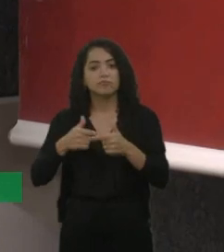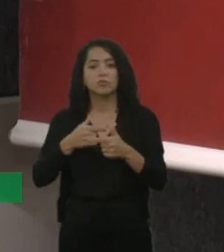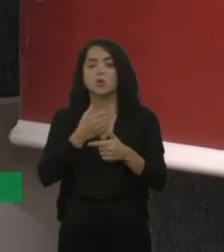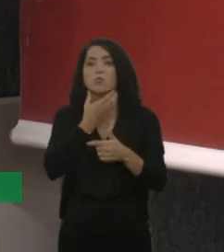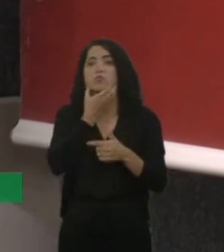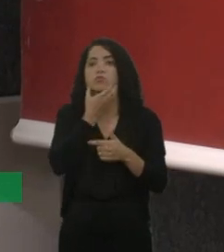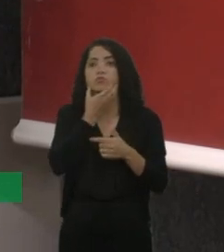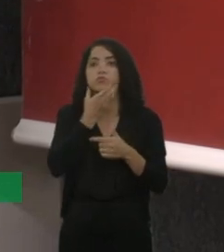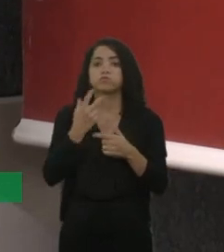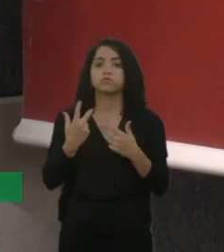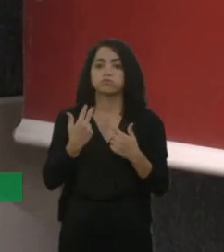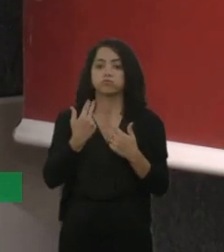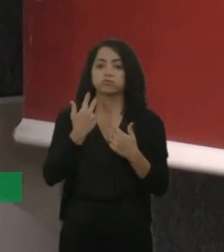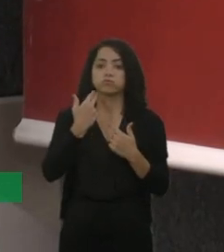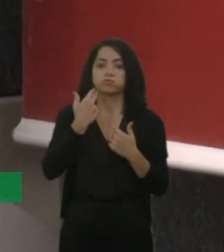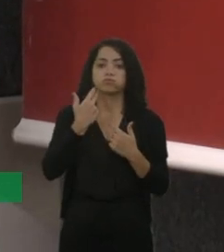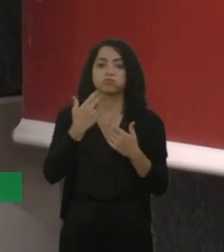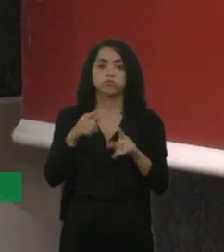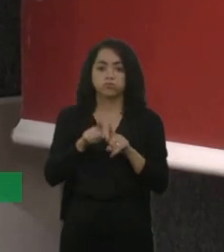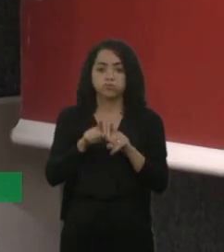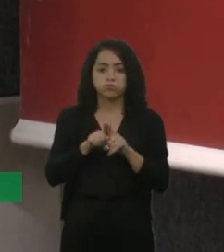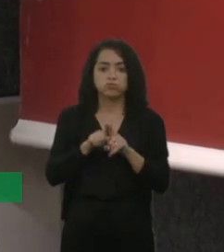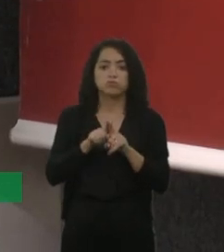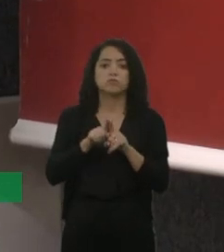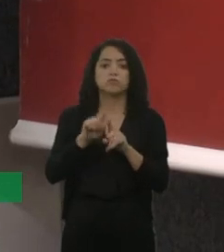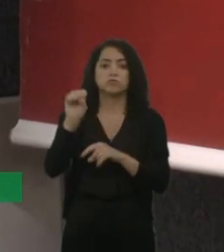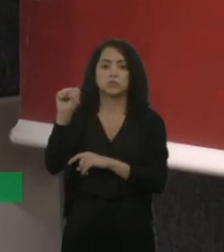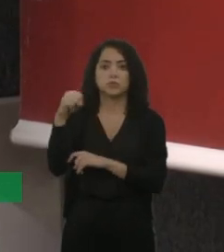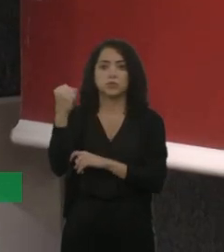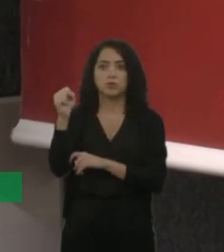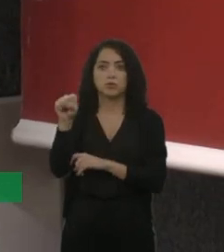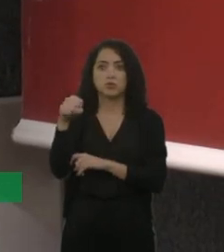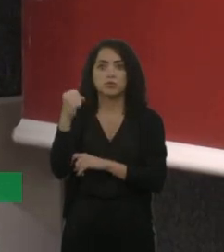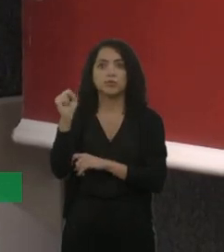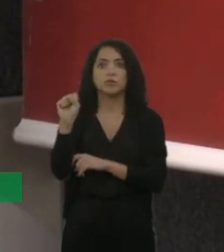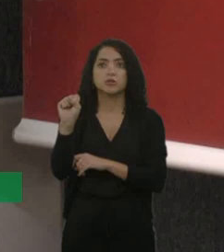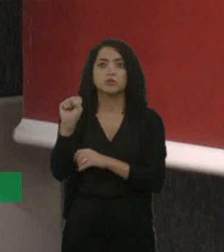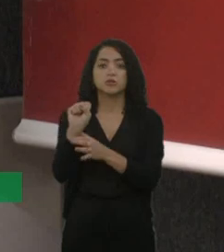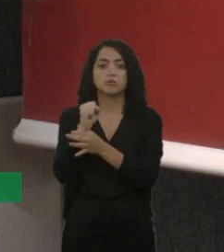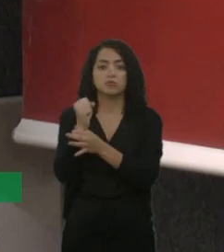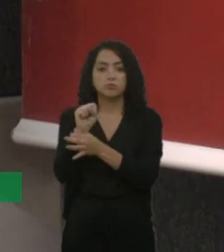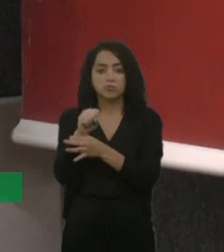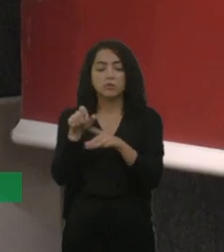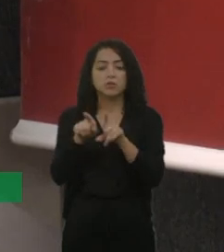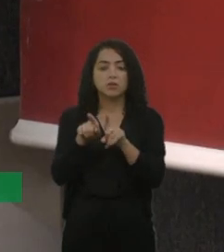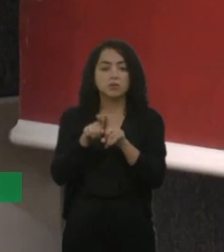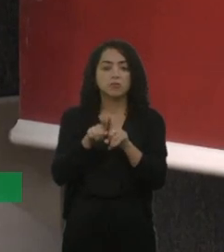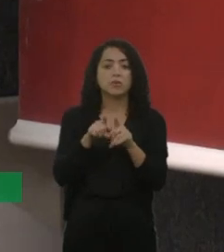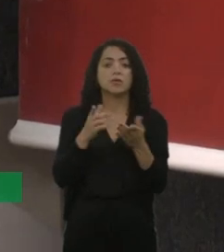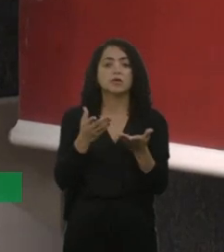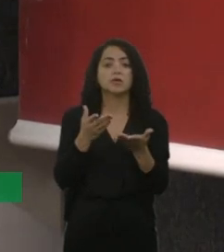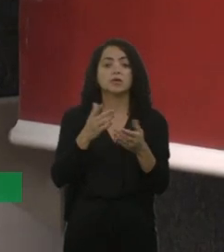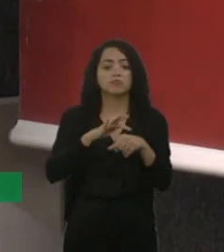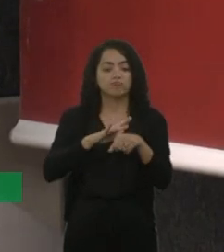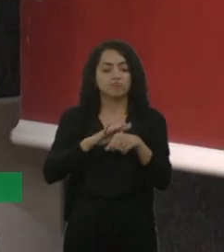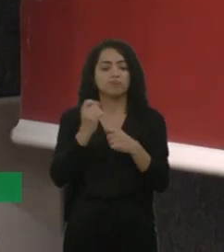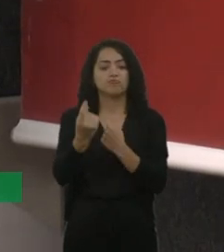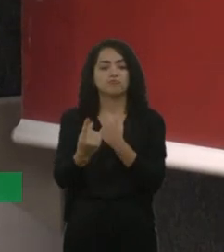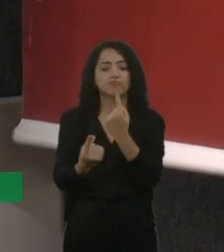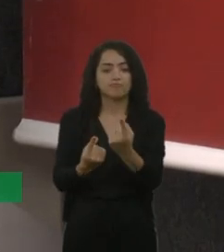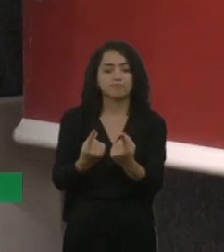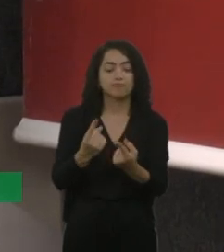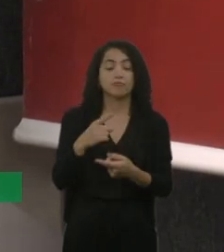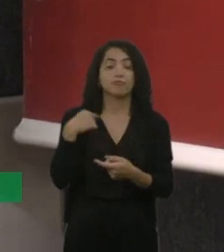do Dr. Henrique de ortopedia, também é centro de referência e atendimento de doenças raras. Então, para